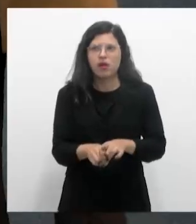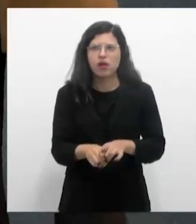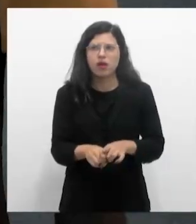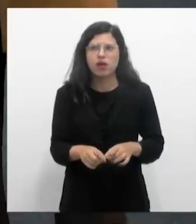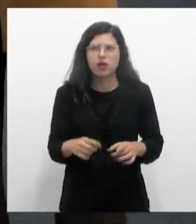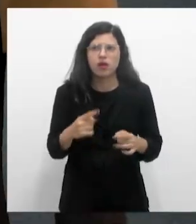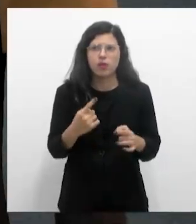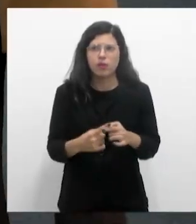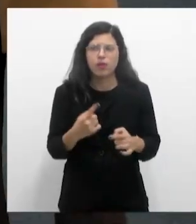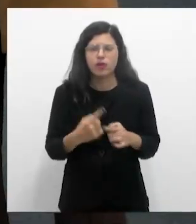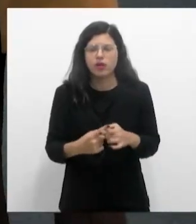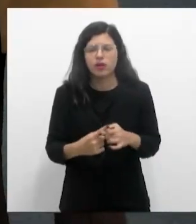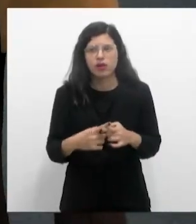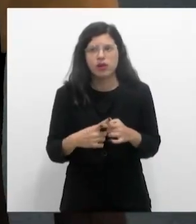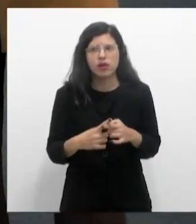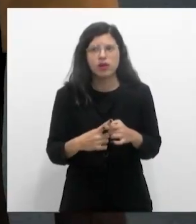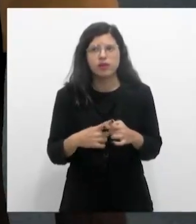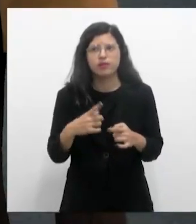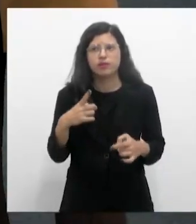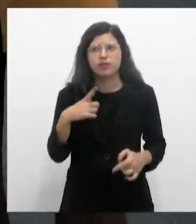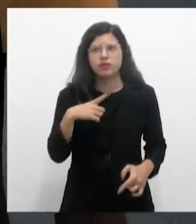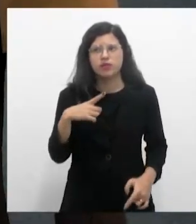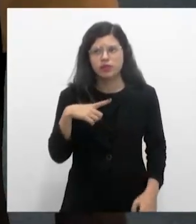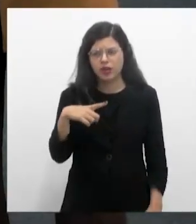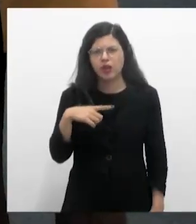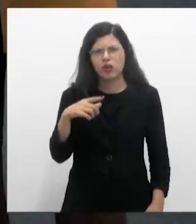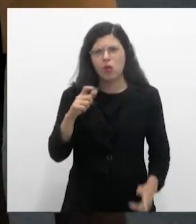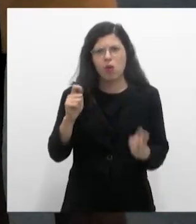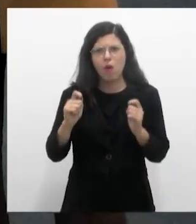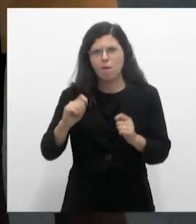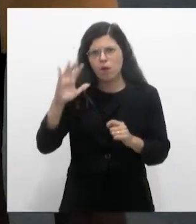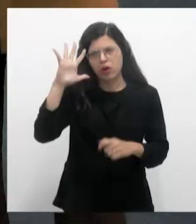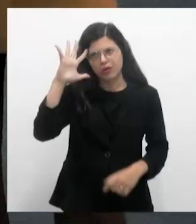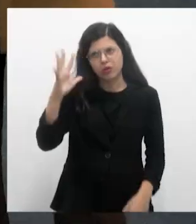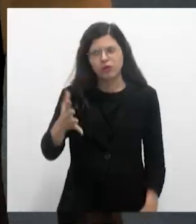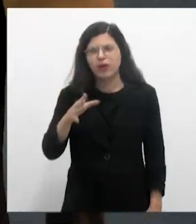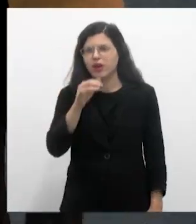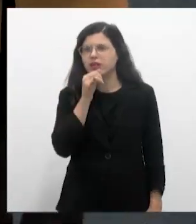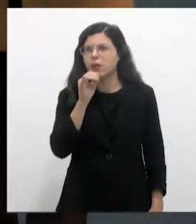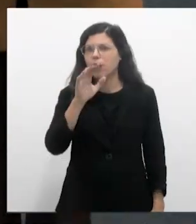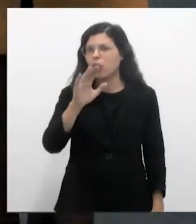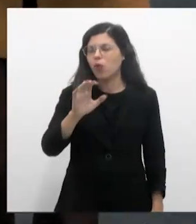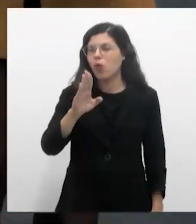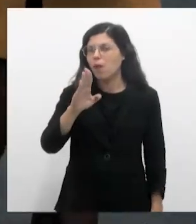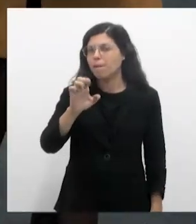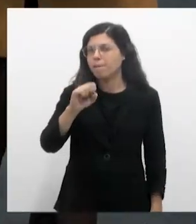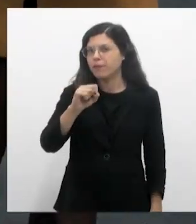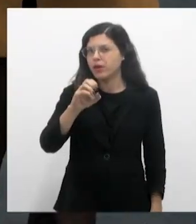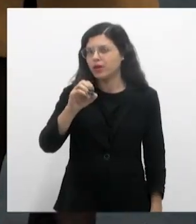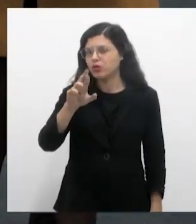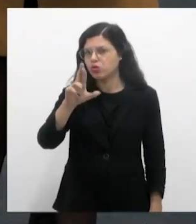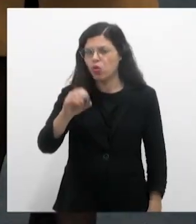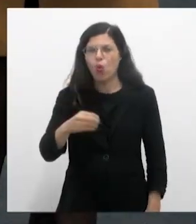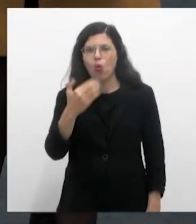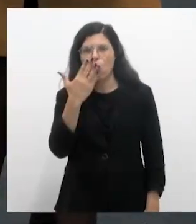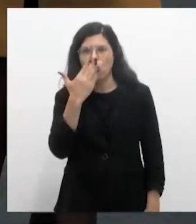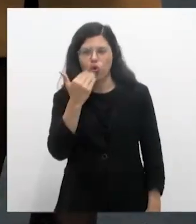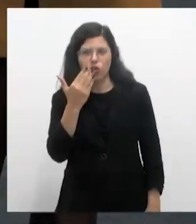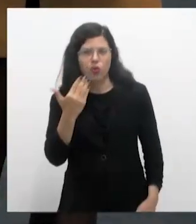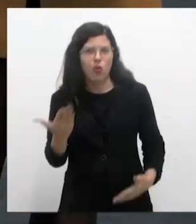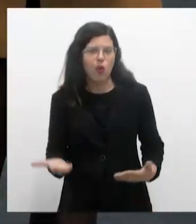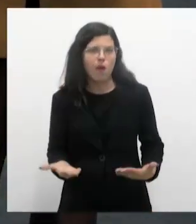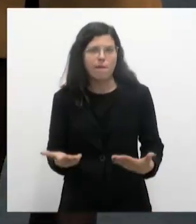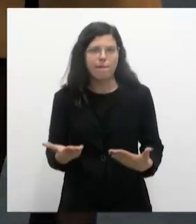várias dessas pragas. É o besourinho que come a lagarta da soja, é a joaninha que come o piolho do algodão e